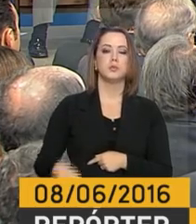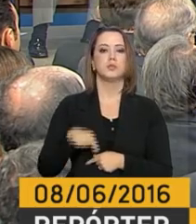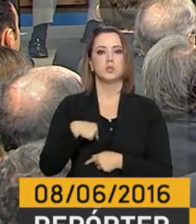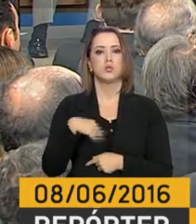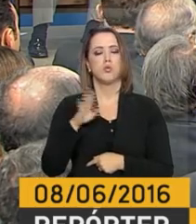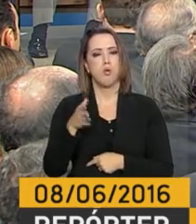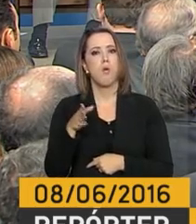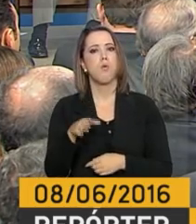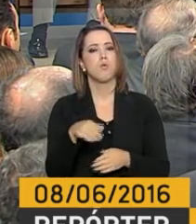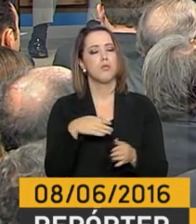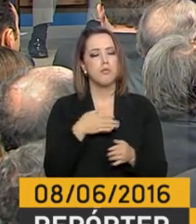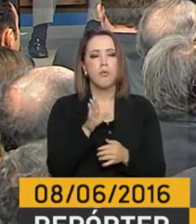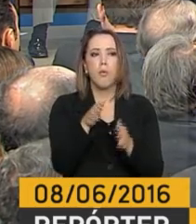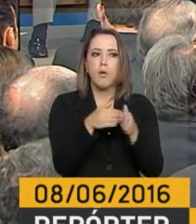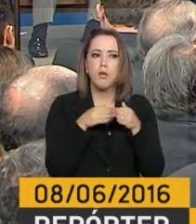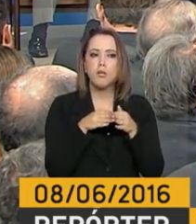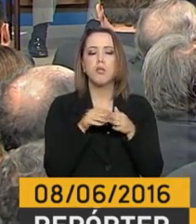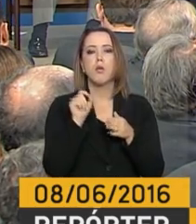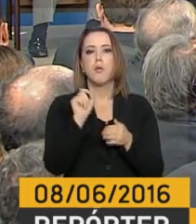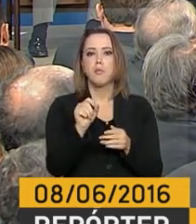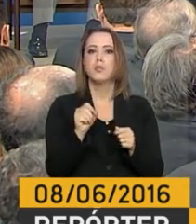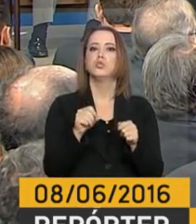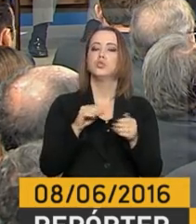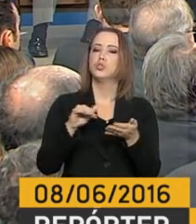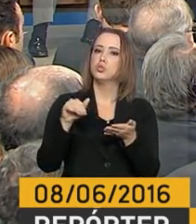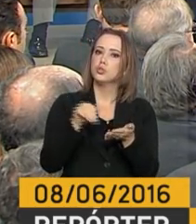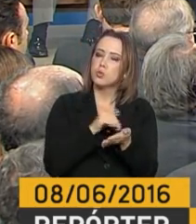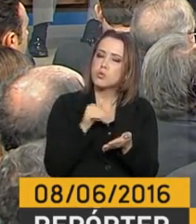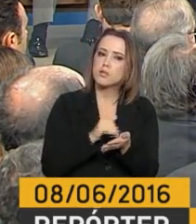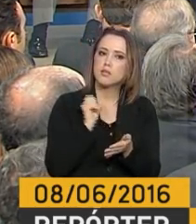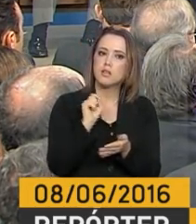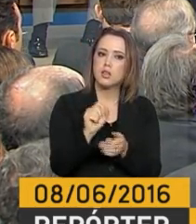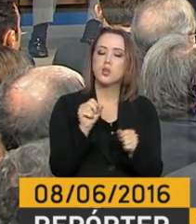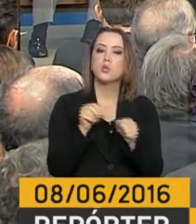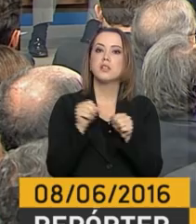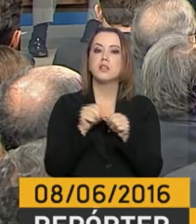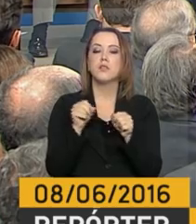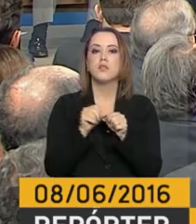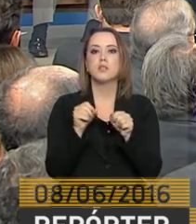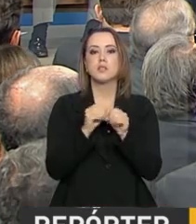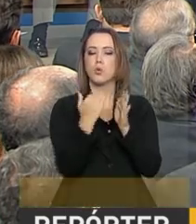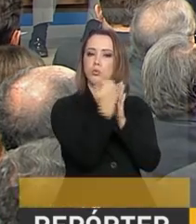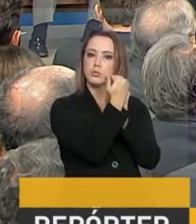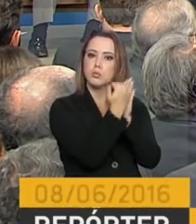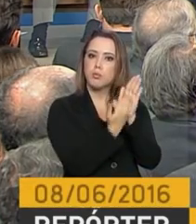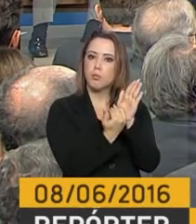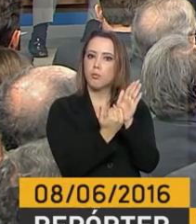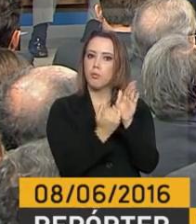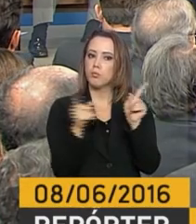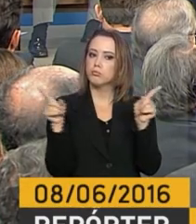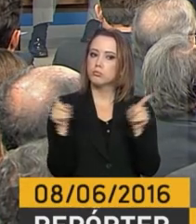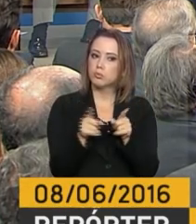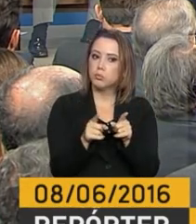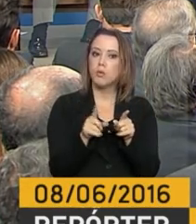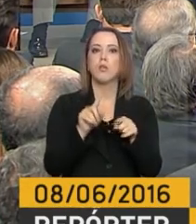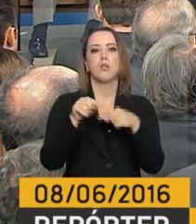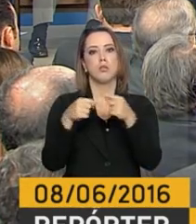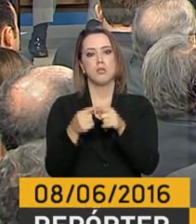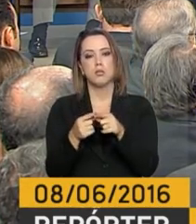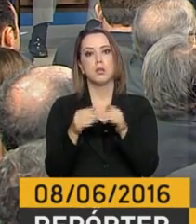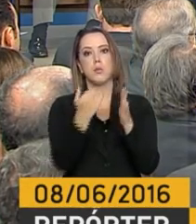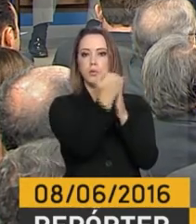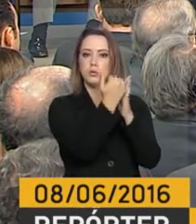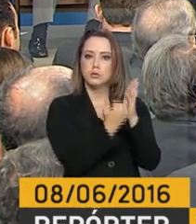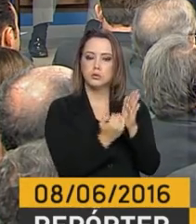um levantamento das ações e dos projetos de curto e de Médio prazo eu